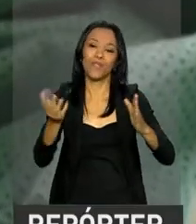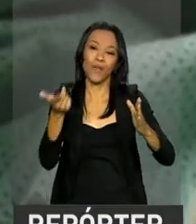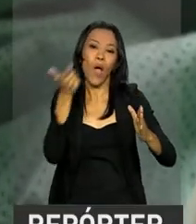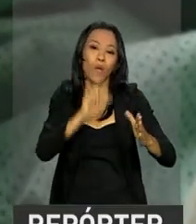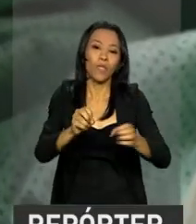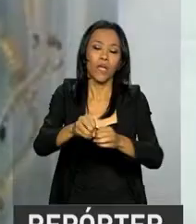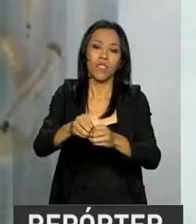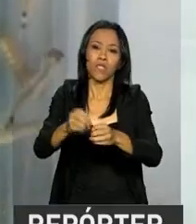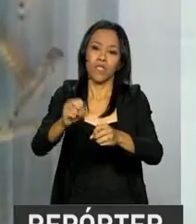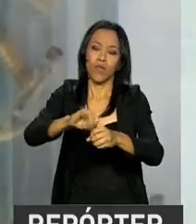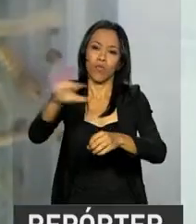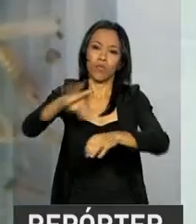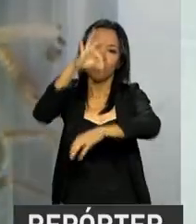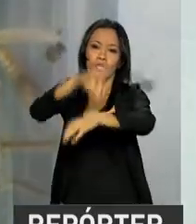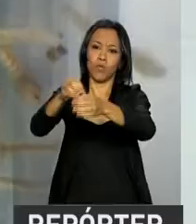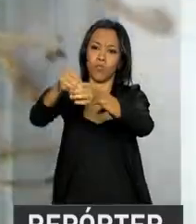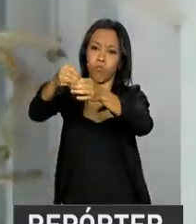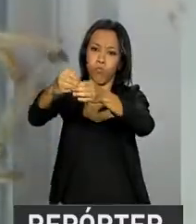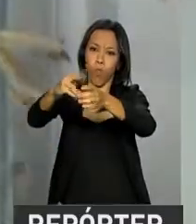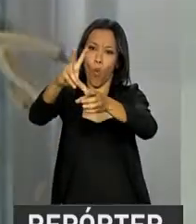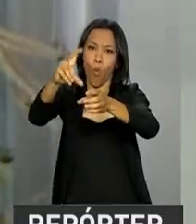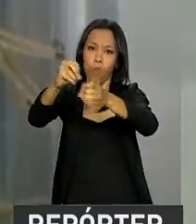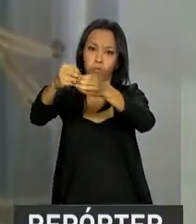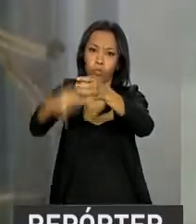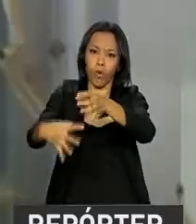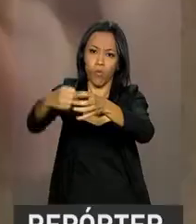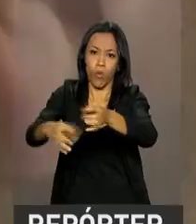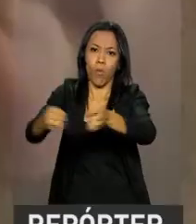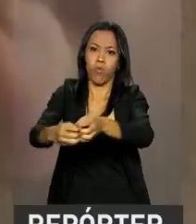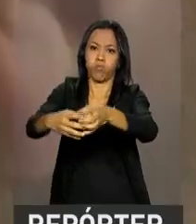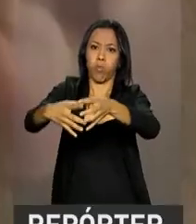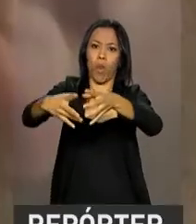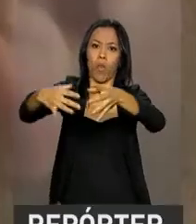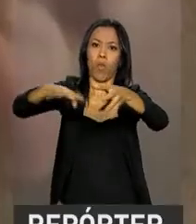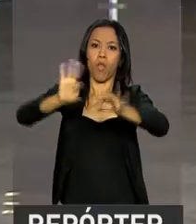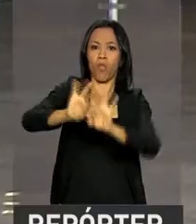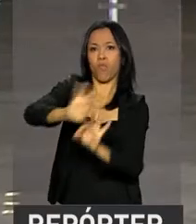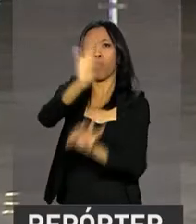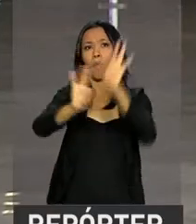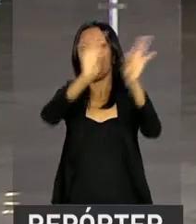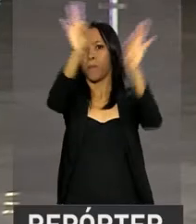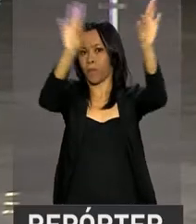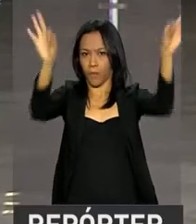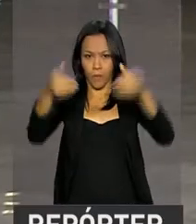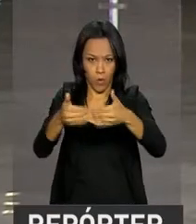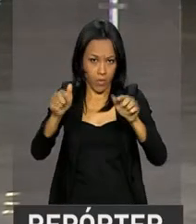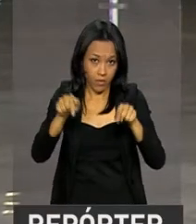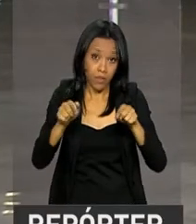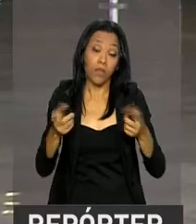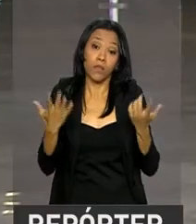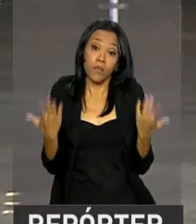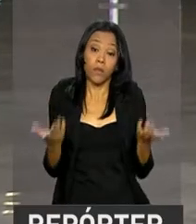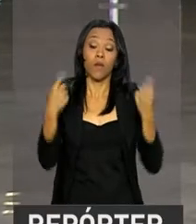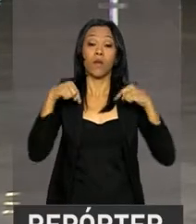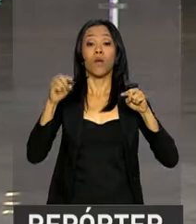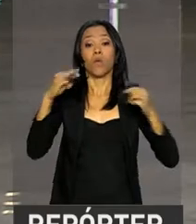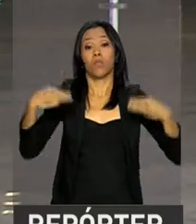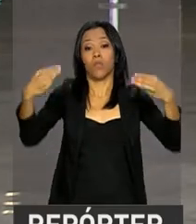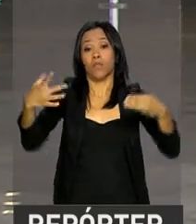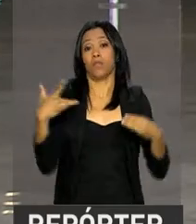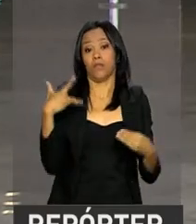e também aumentam aí os registros das dessas doenças de acordo com o ministério da saúde as doenças